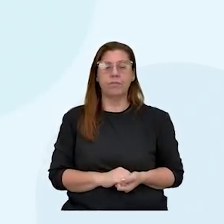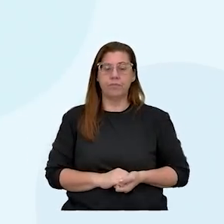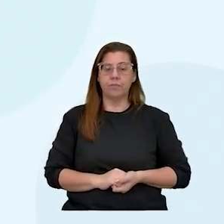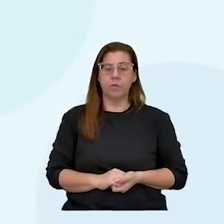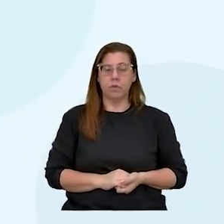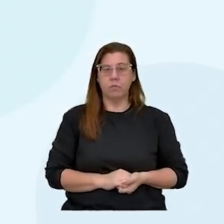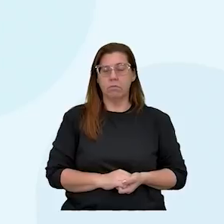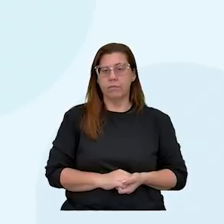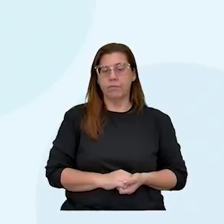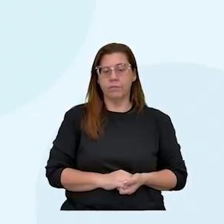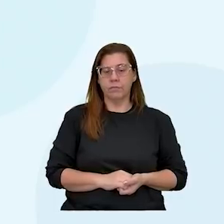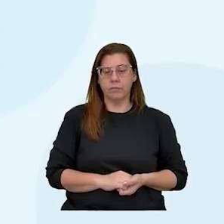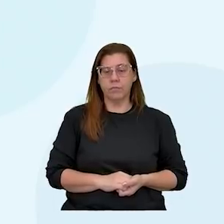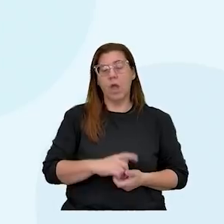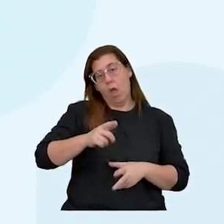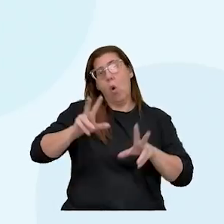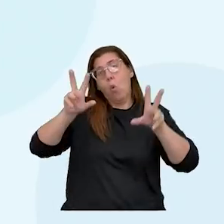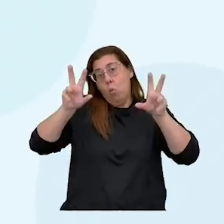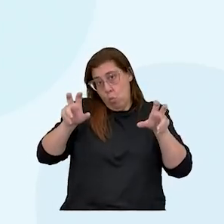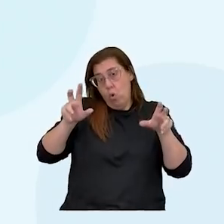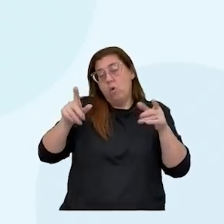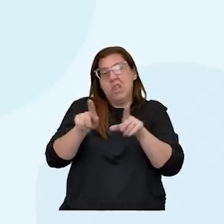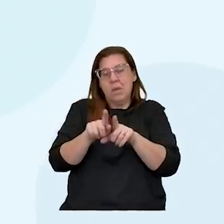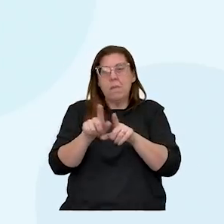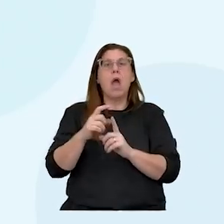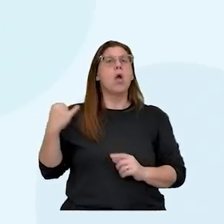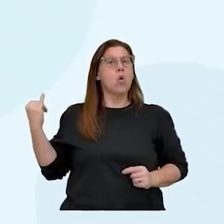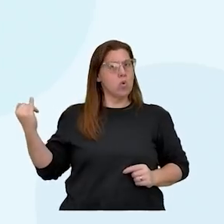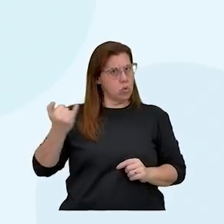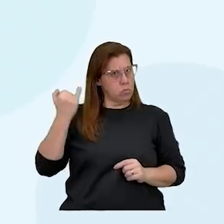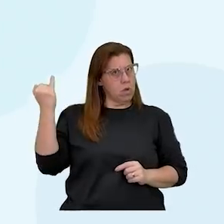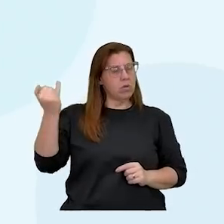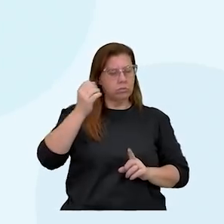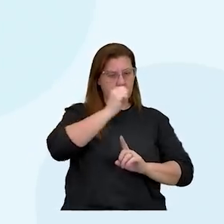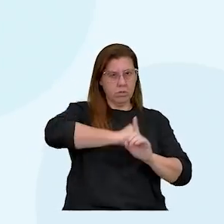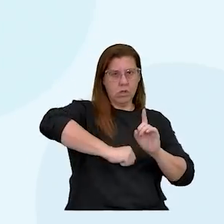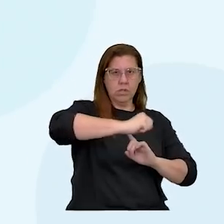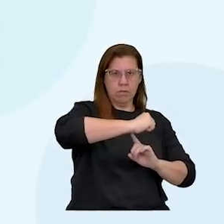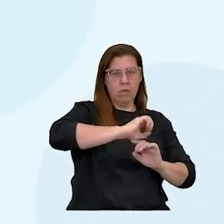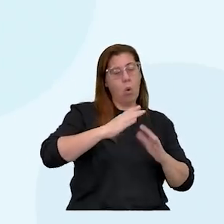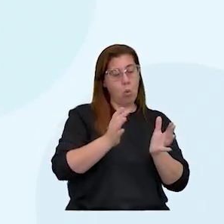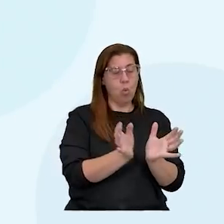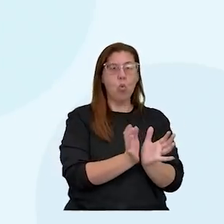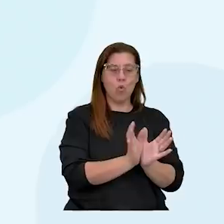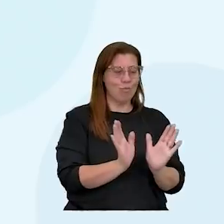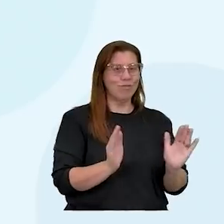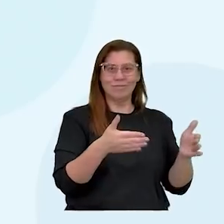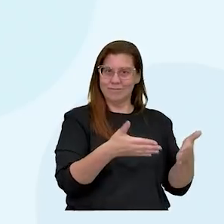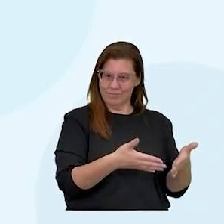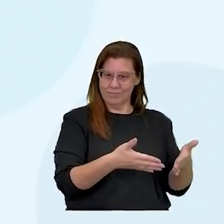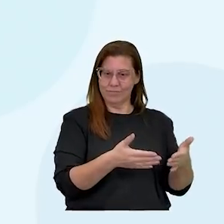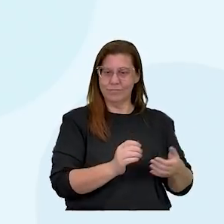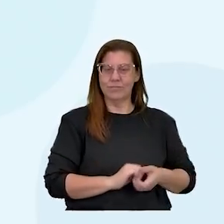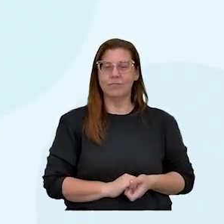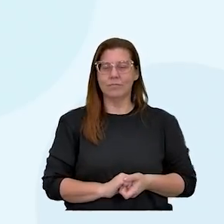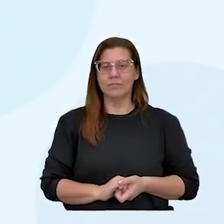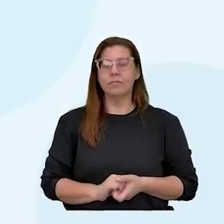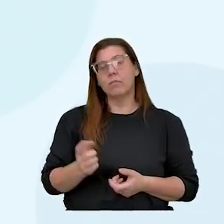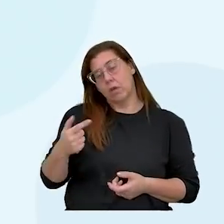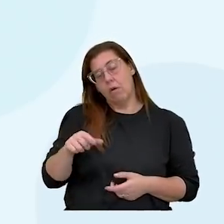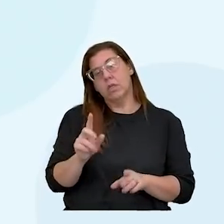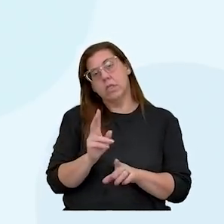Aquilo irrita o outro, né? Isso, aquilo irrita o outro. Então eu falo, nossa, mas como essa pessoa não muda nem a expressão facial, nem um pouco,